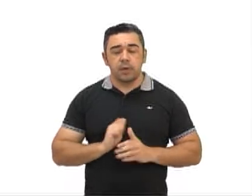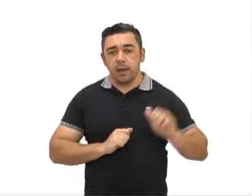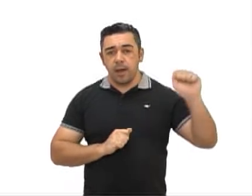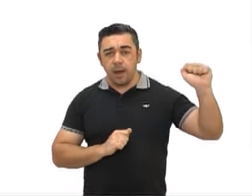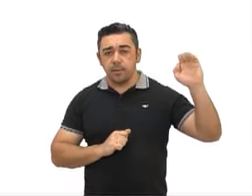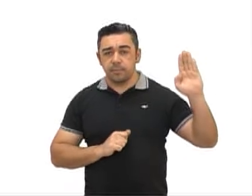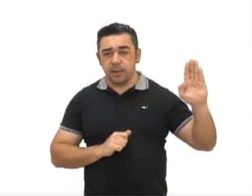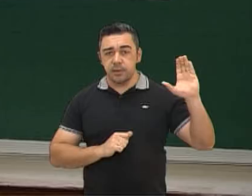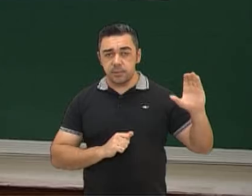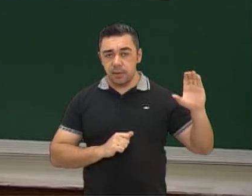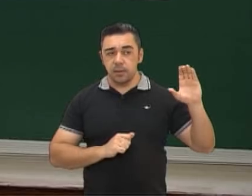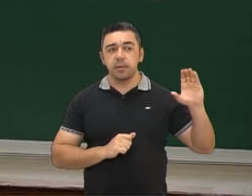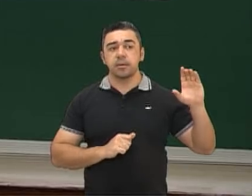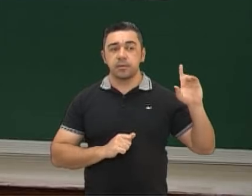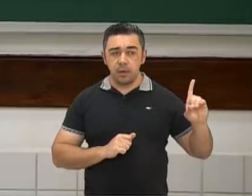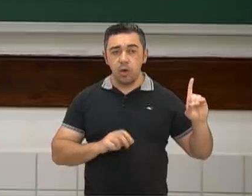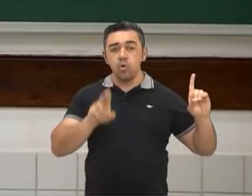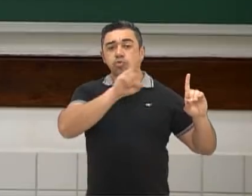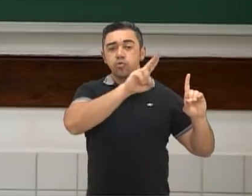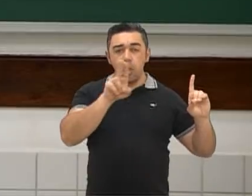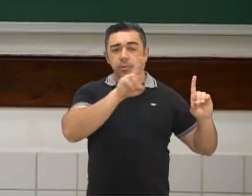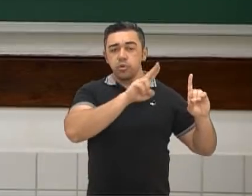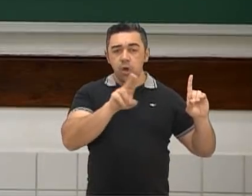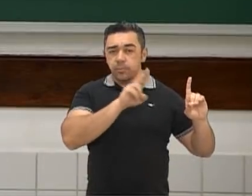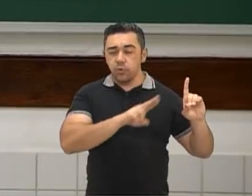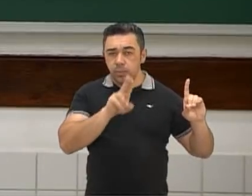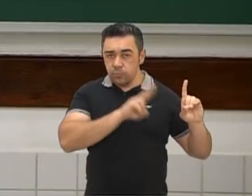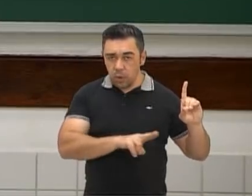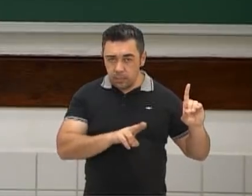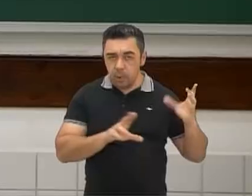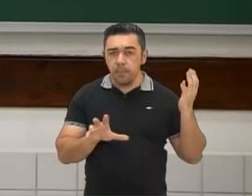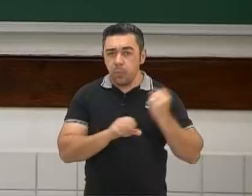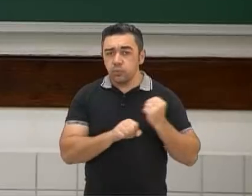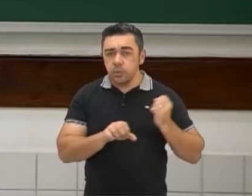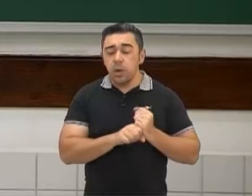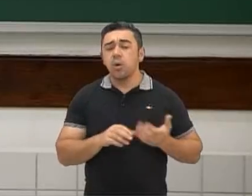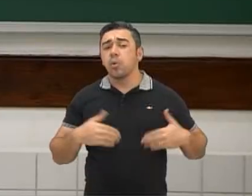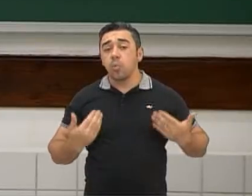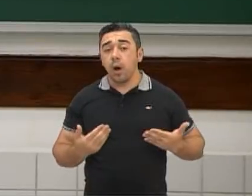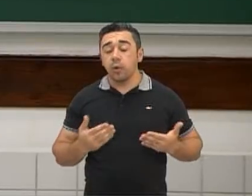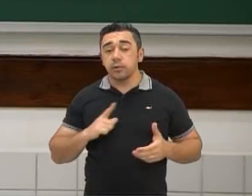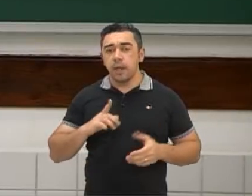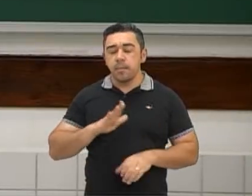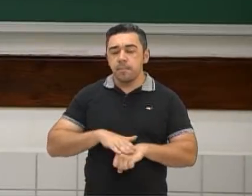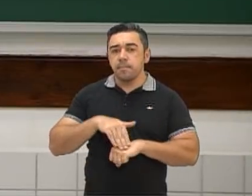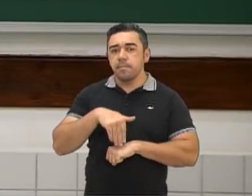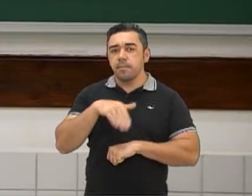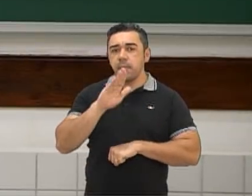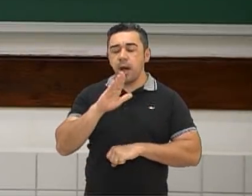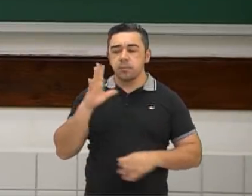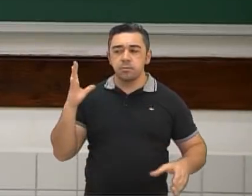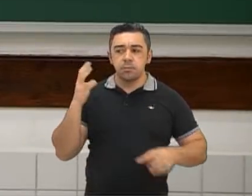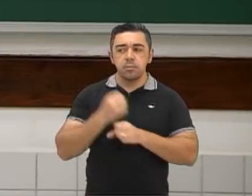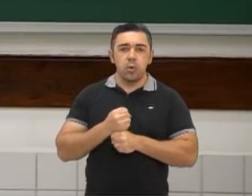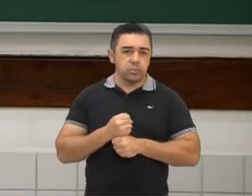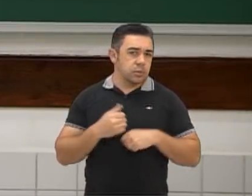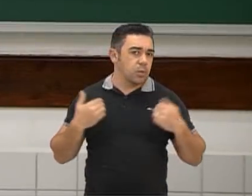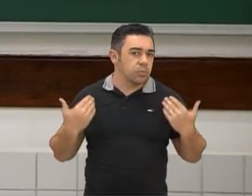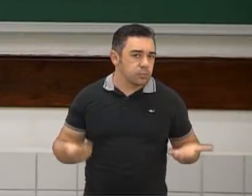as quatro formas de pontuar no rugby. Qual dessas formas, qual